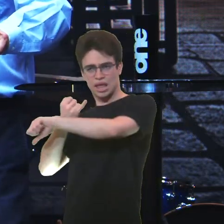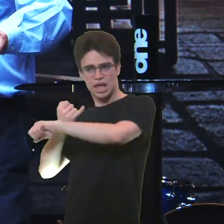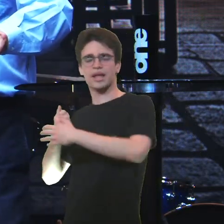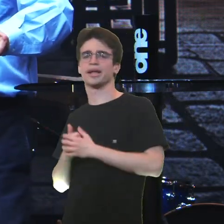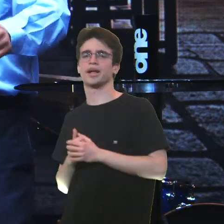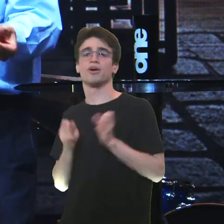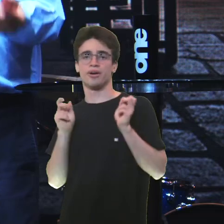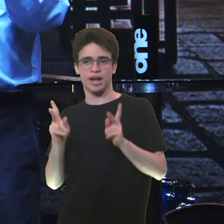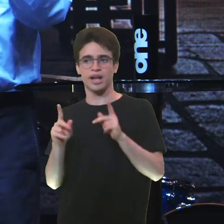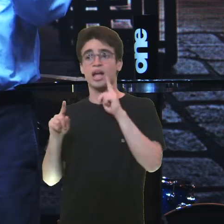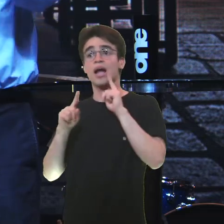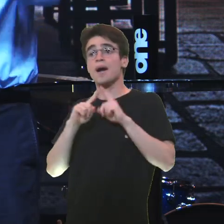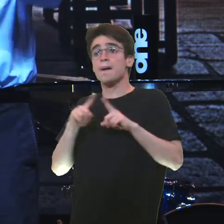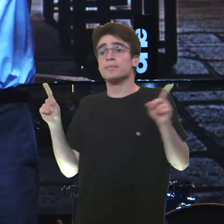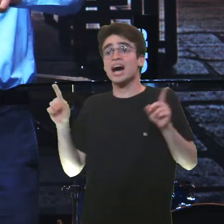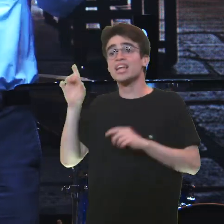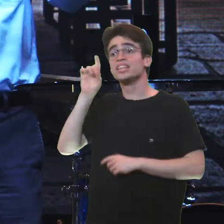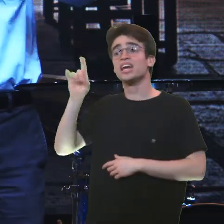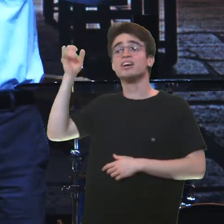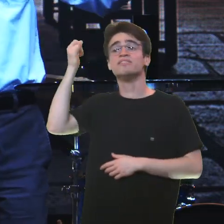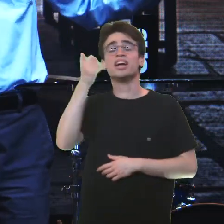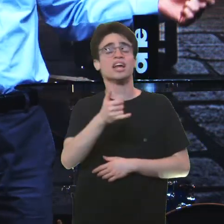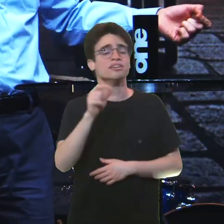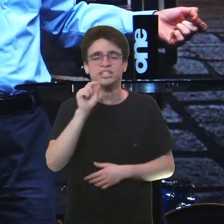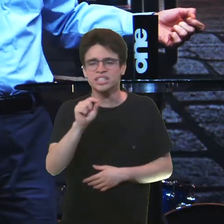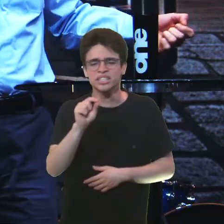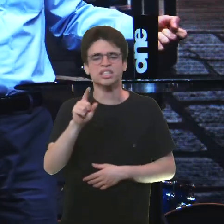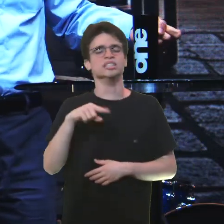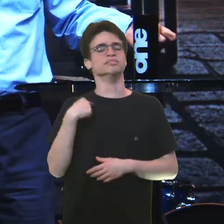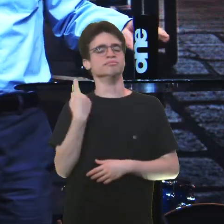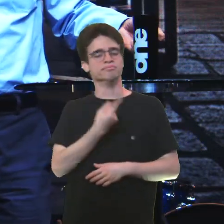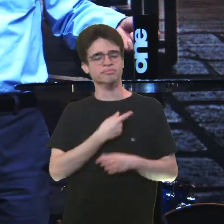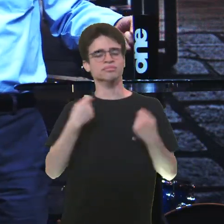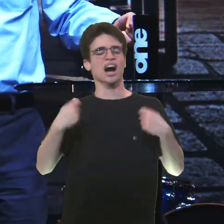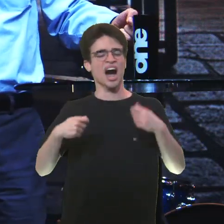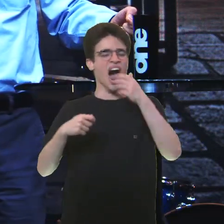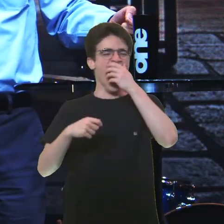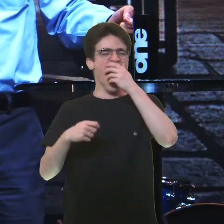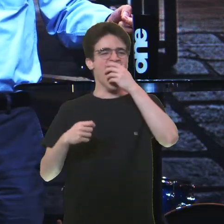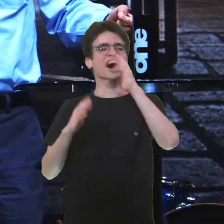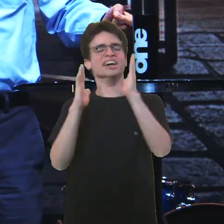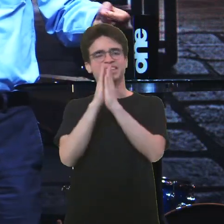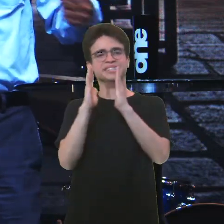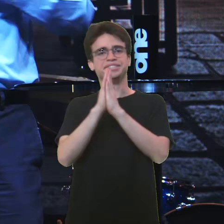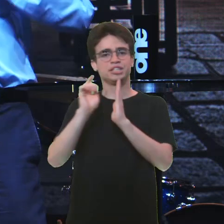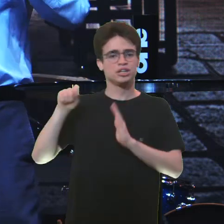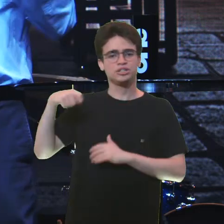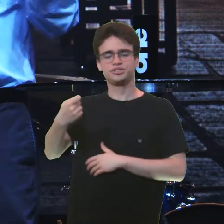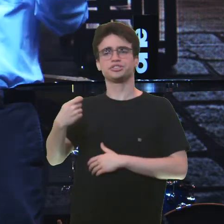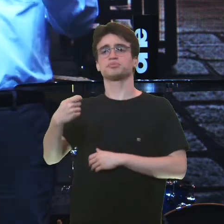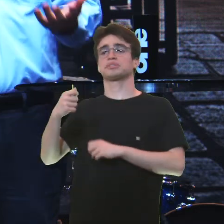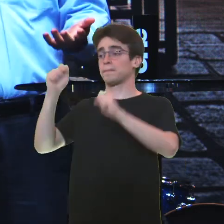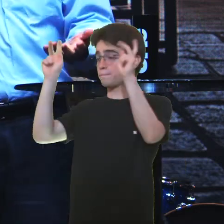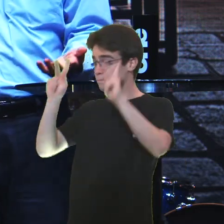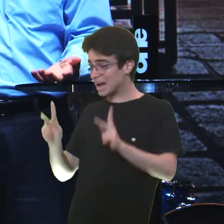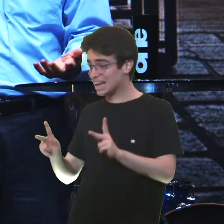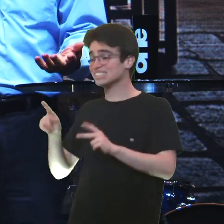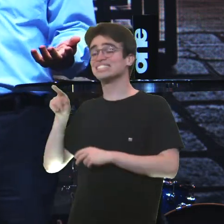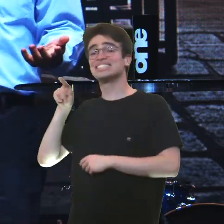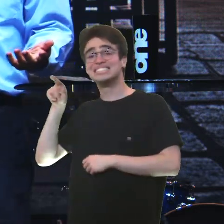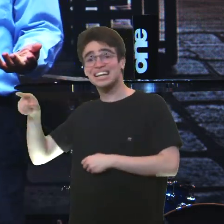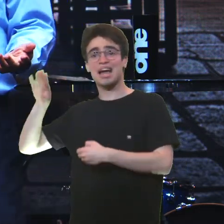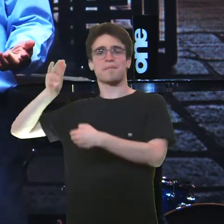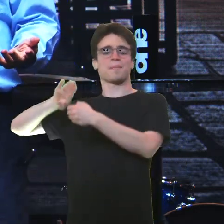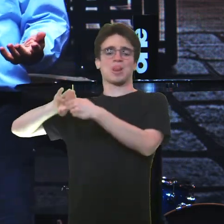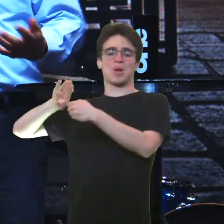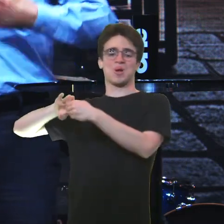Deus está dizendo que hay que orar por el que shalom de devemos Babilonia, orar pelo shalom de Babilônia. por la paz de nuestras Pela paz ciudades,